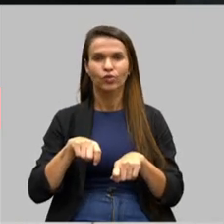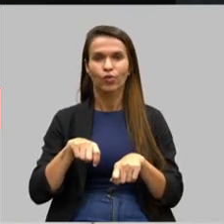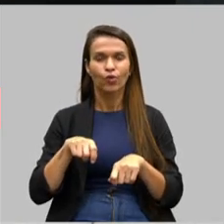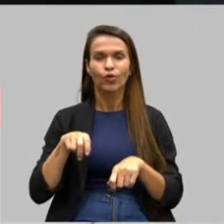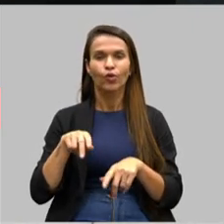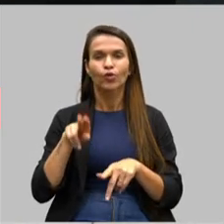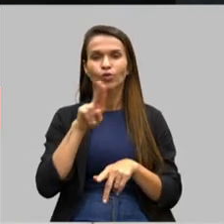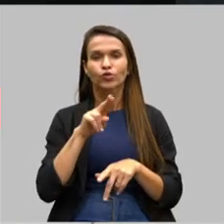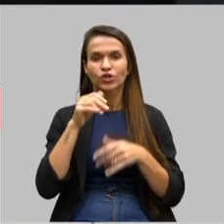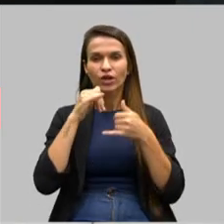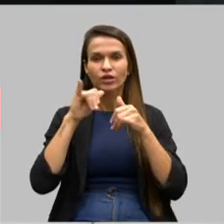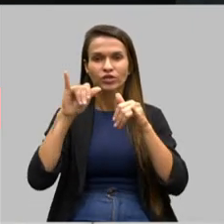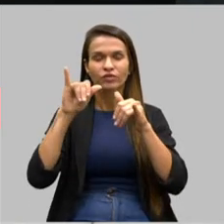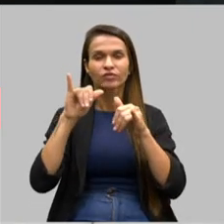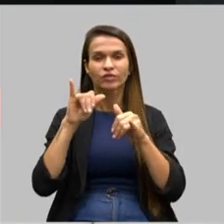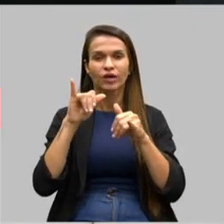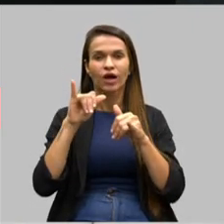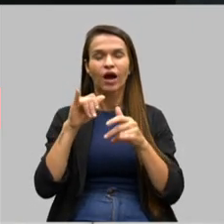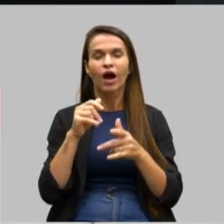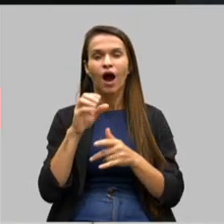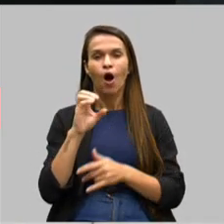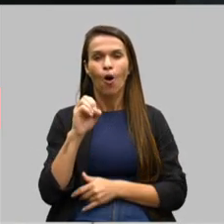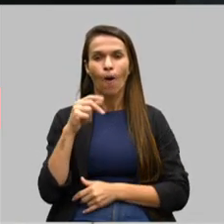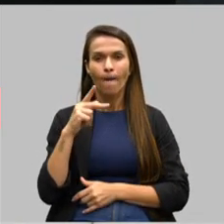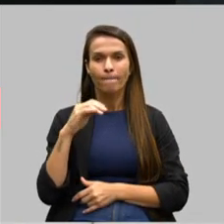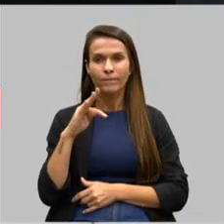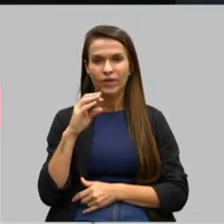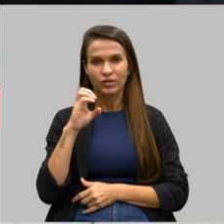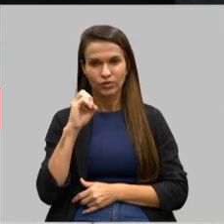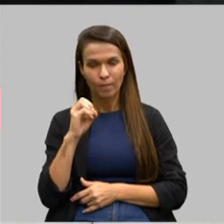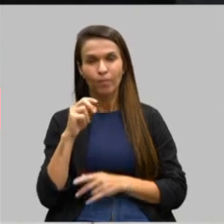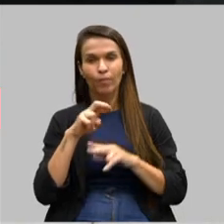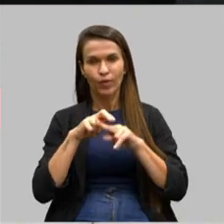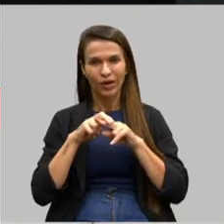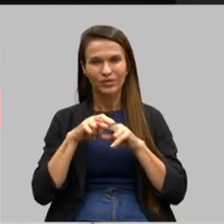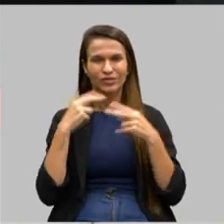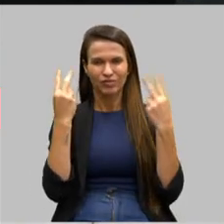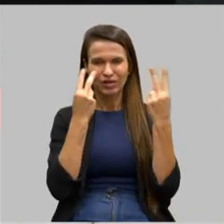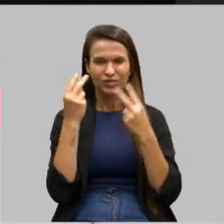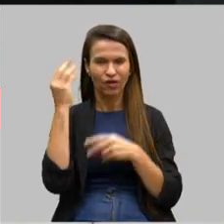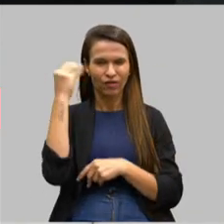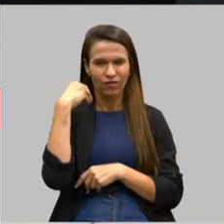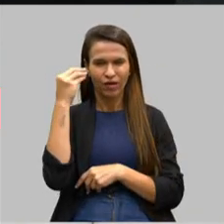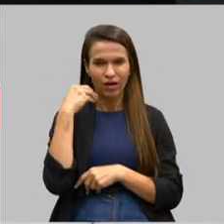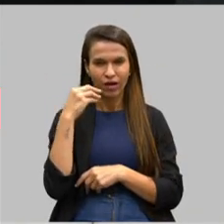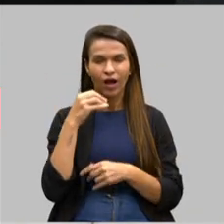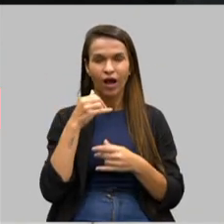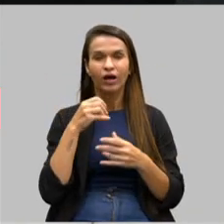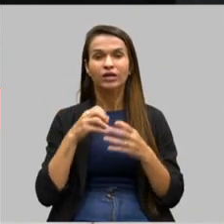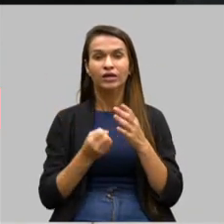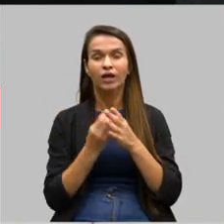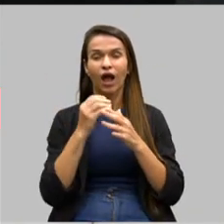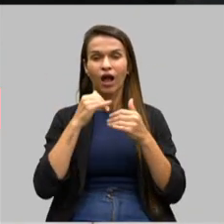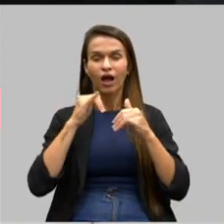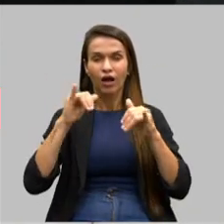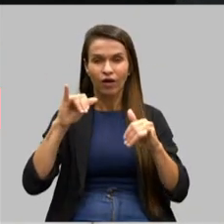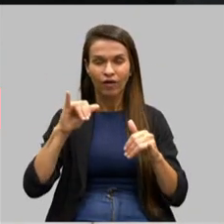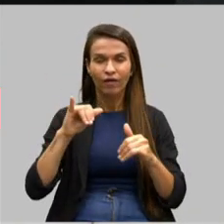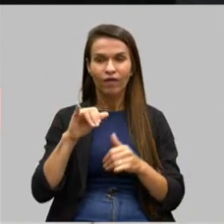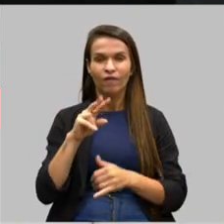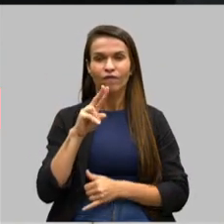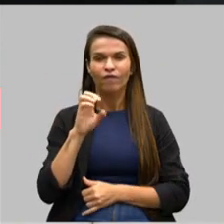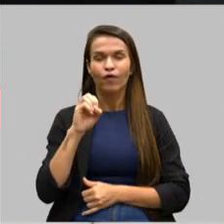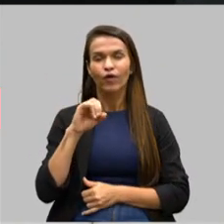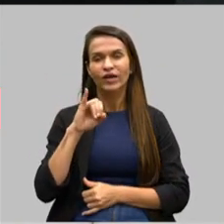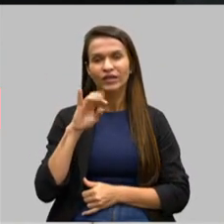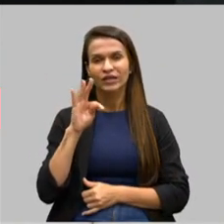porque os ventos são fracos. Entretanto, para a geração de energia fotovoltaica, ele é muito